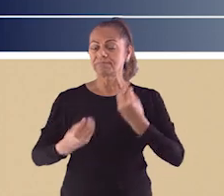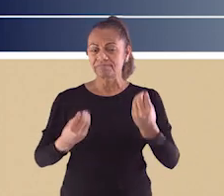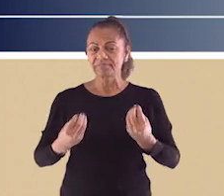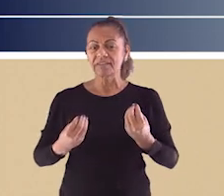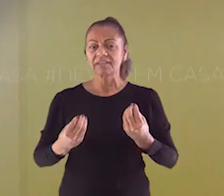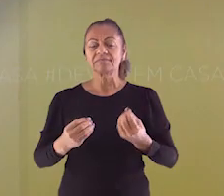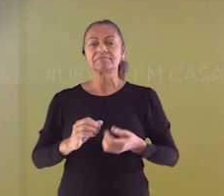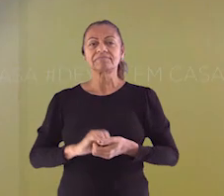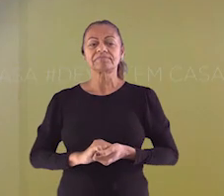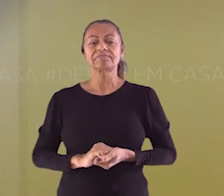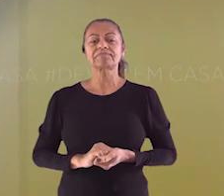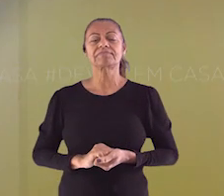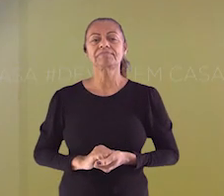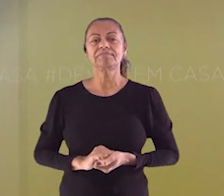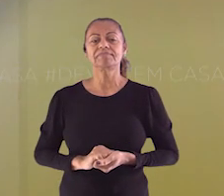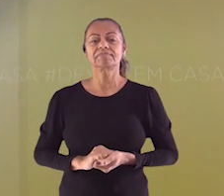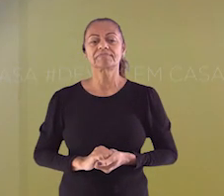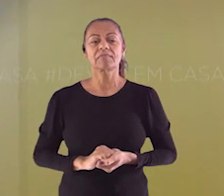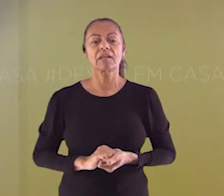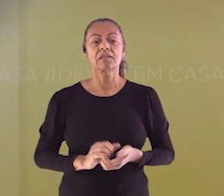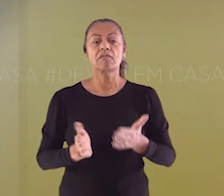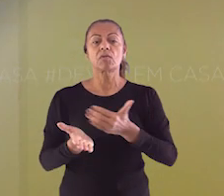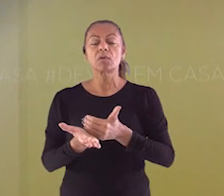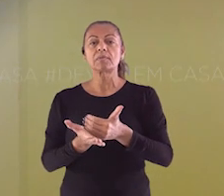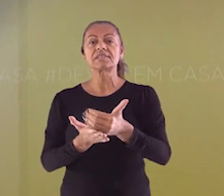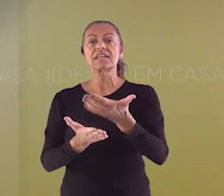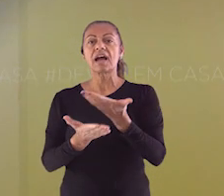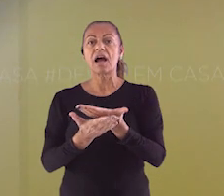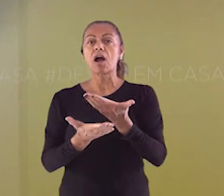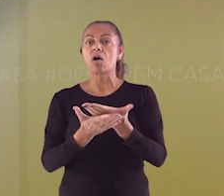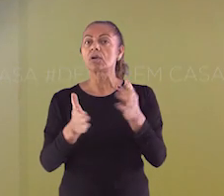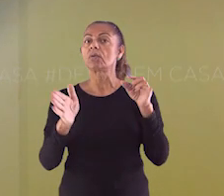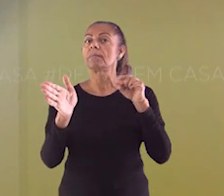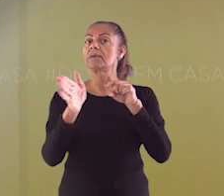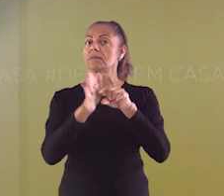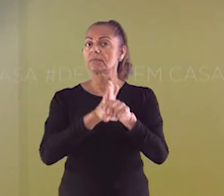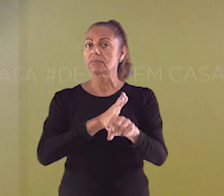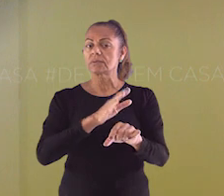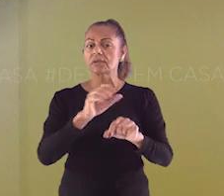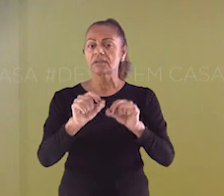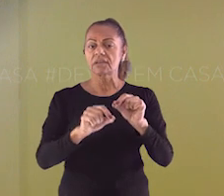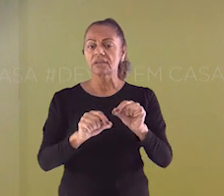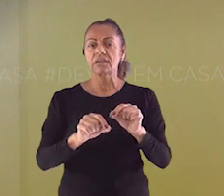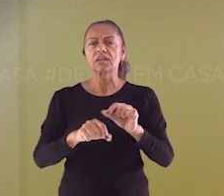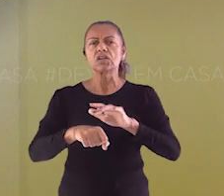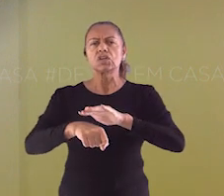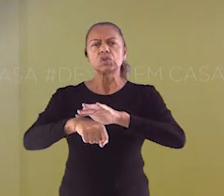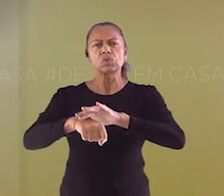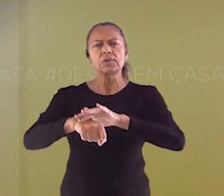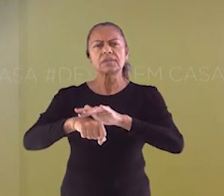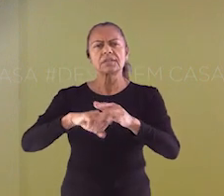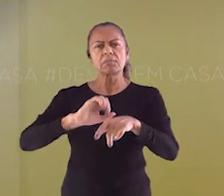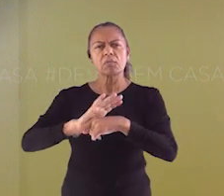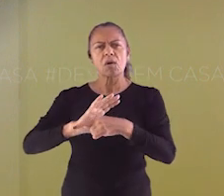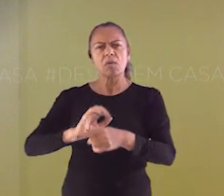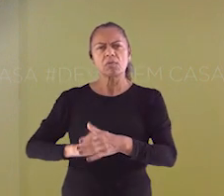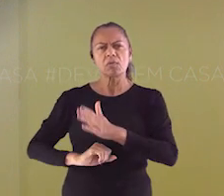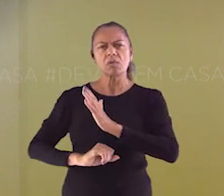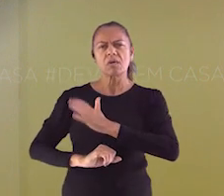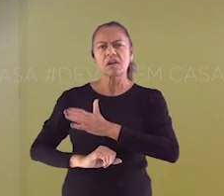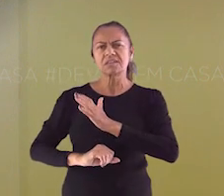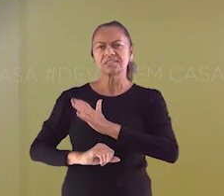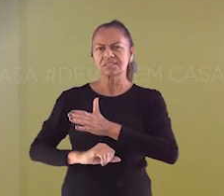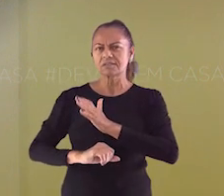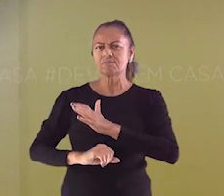assunto. Vamos iniciar nosso diálogo com a seguinte pergunta: o que são doenças